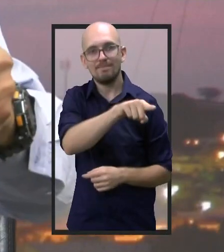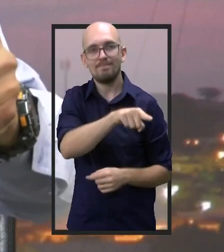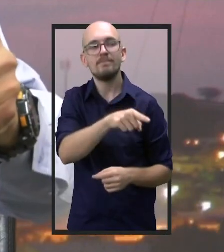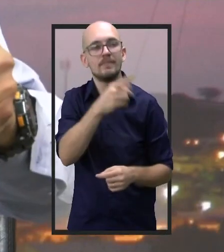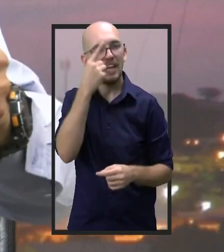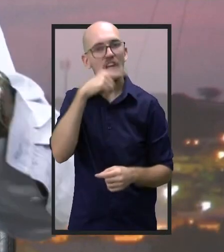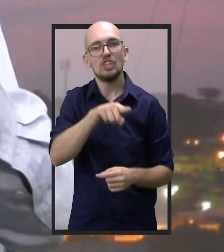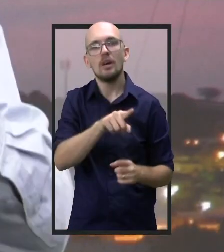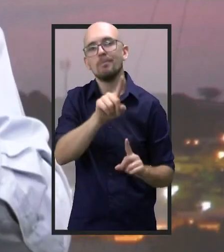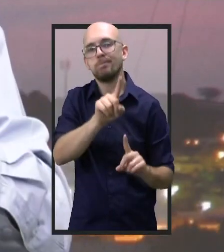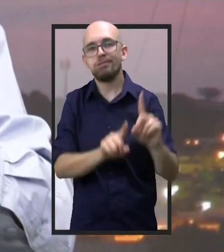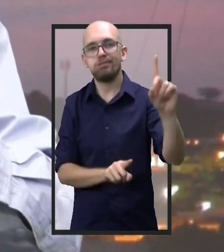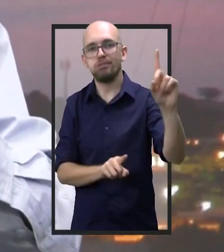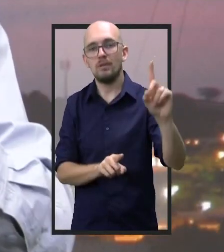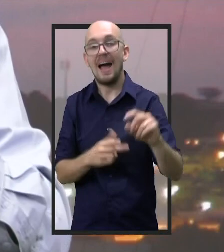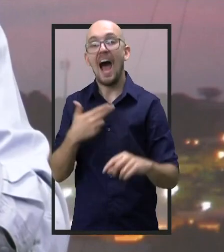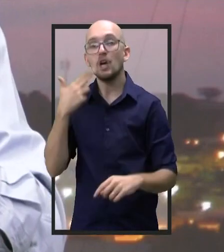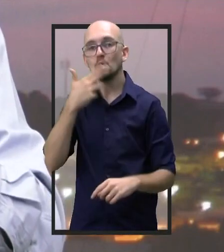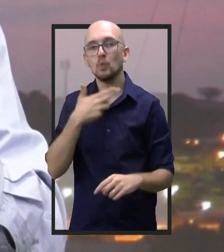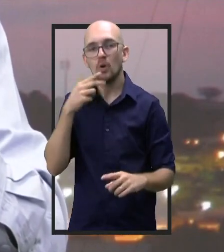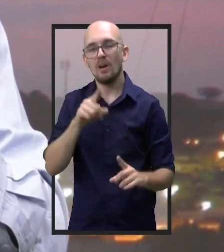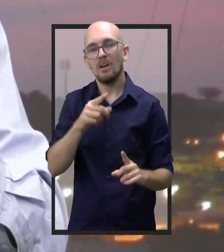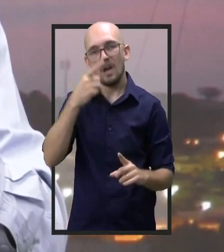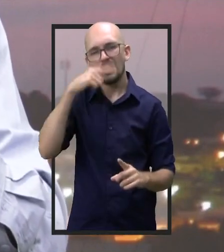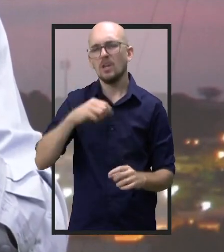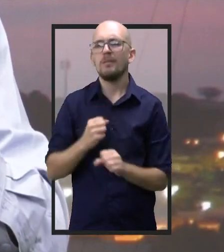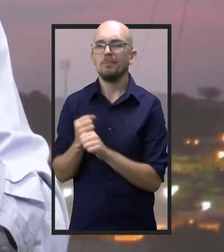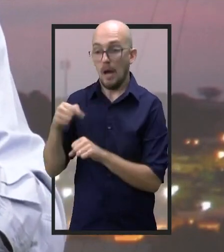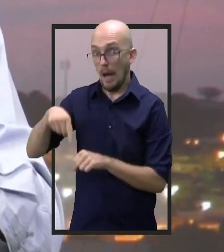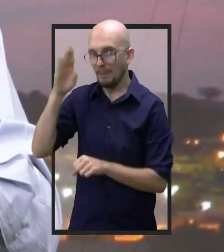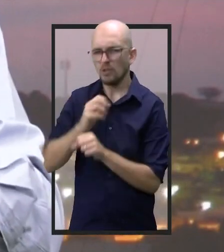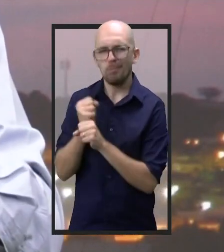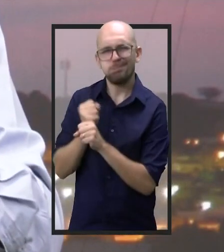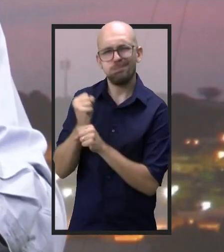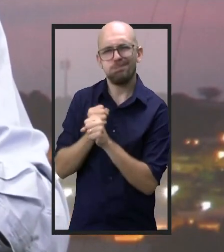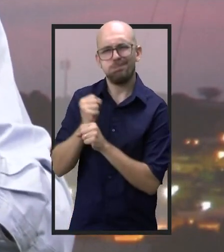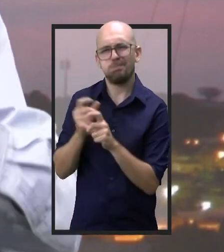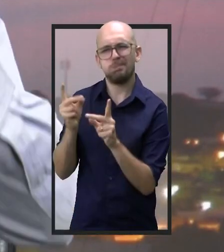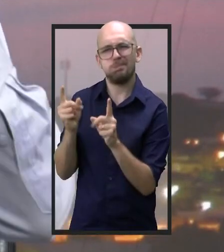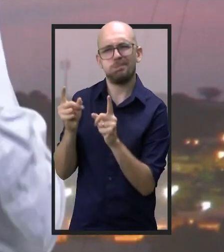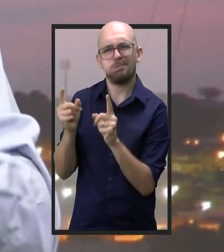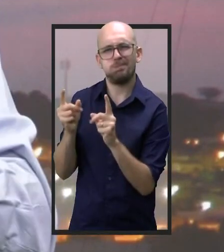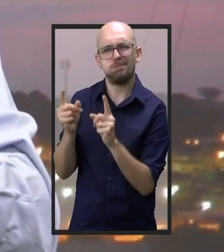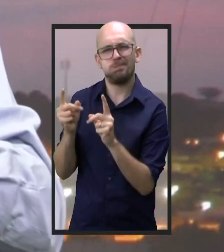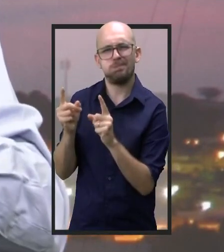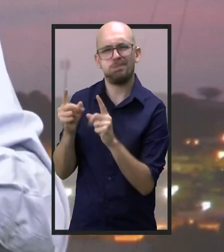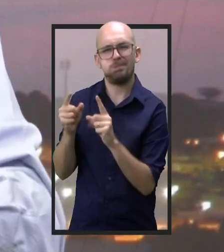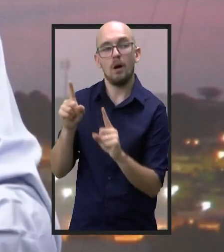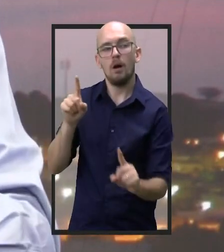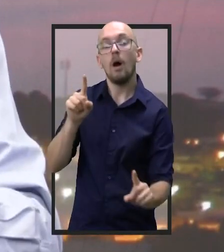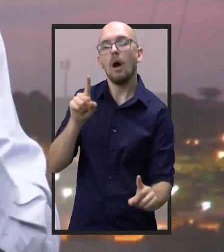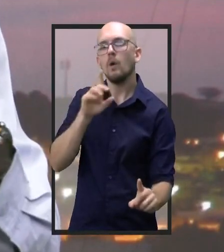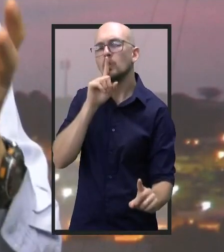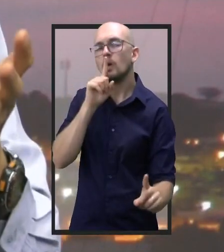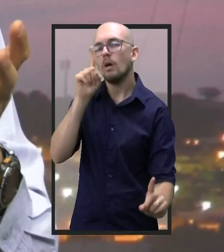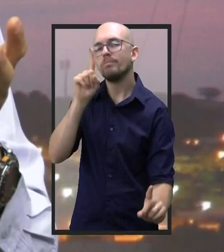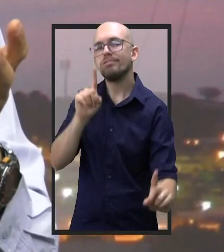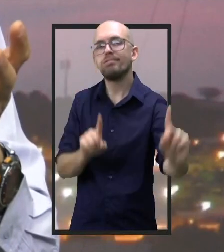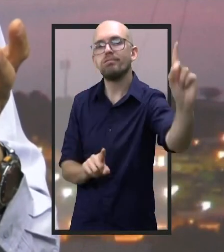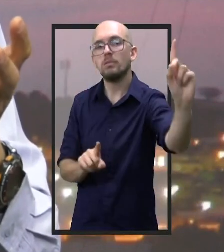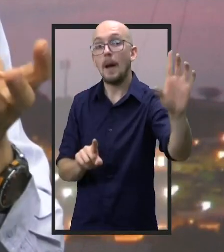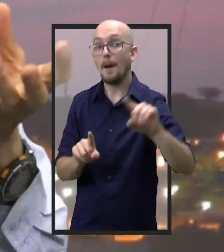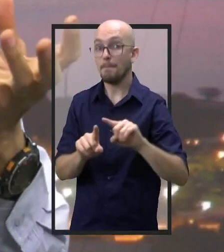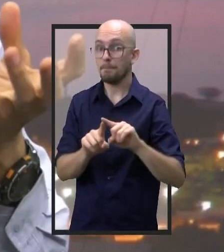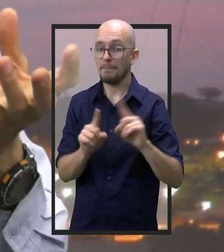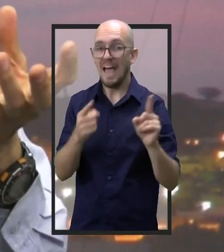ano que vem. Nós perdemos esse lugar que por anos fizemos. Por outro lado, batemos os Estados Unidos na produção de